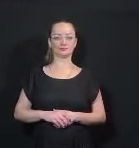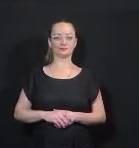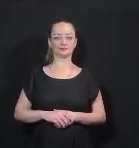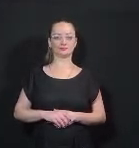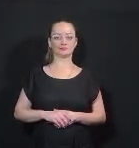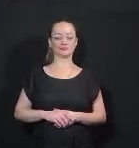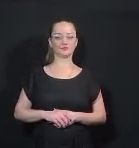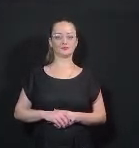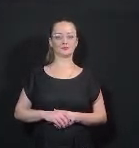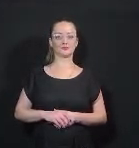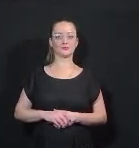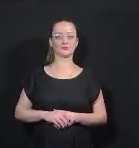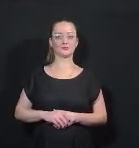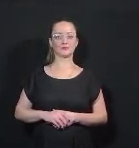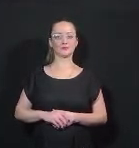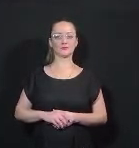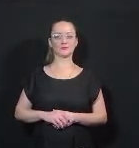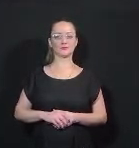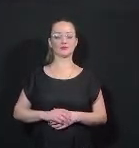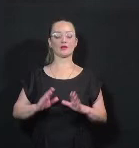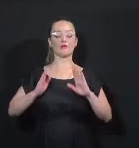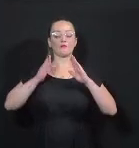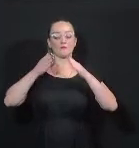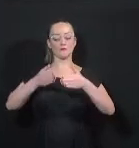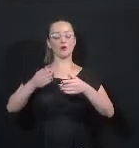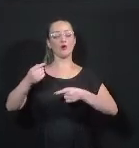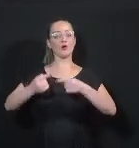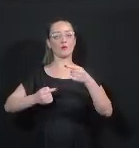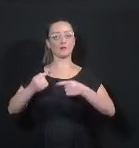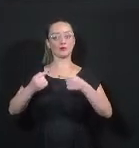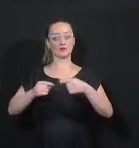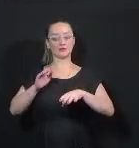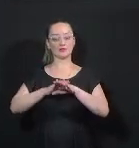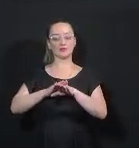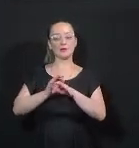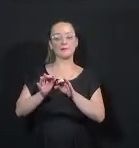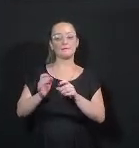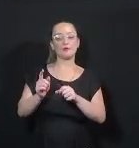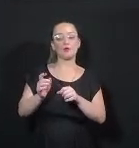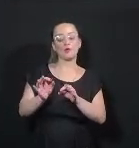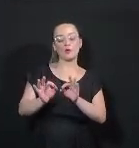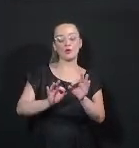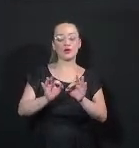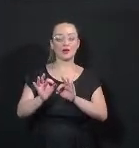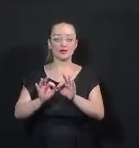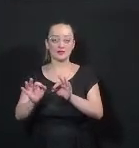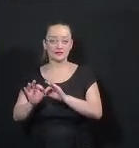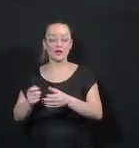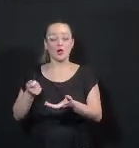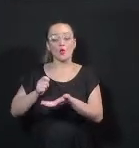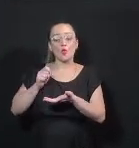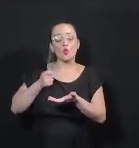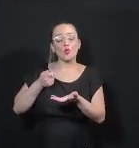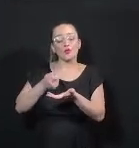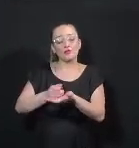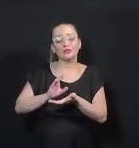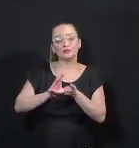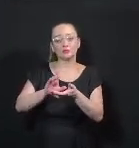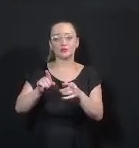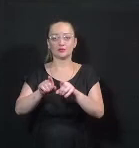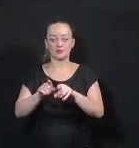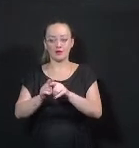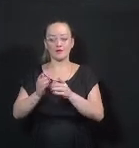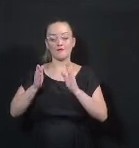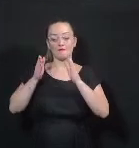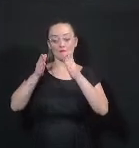dirijam, né, os seus investimentos, os seus orçamentos, também para essas políticas